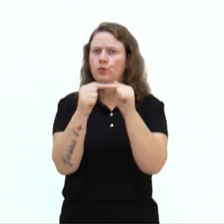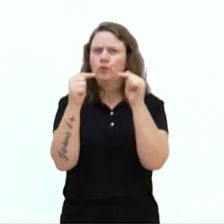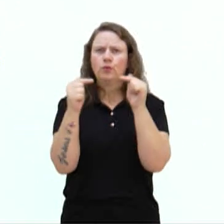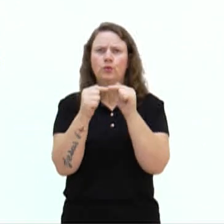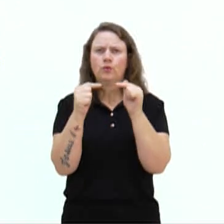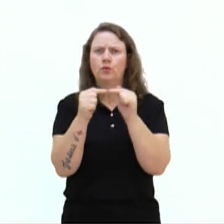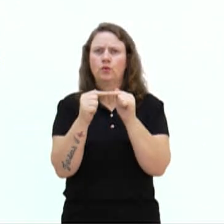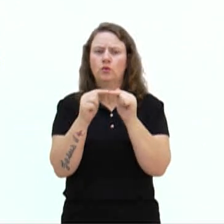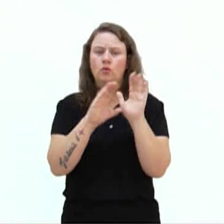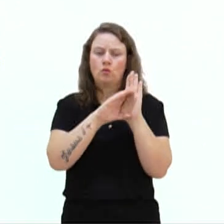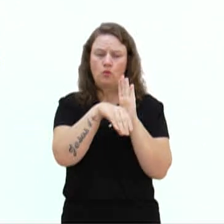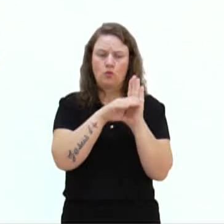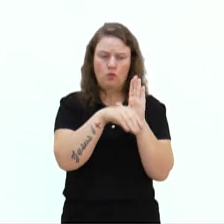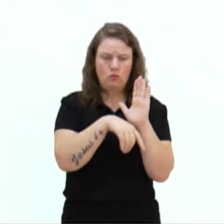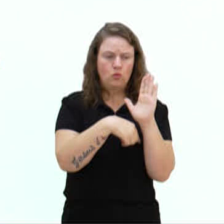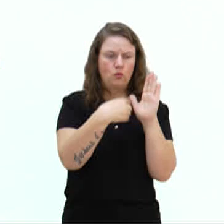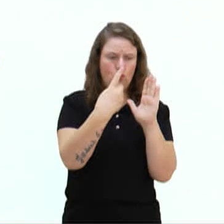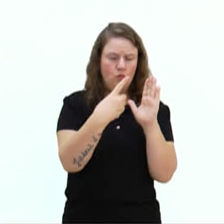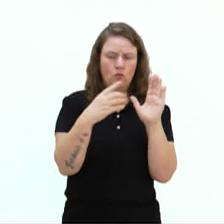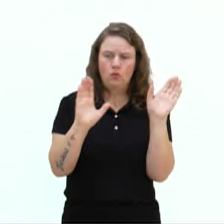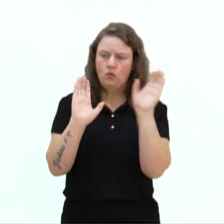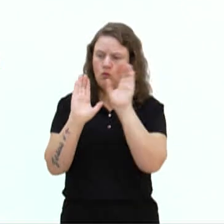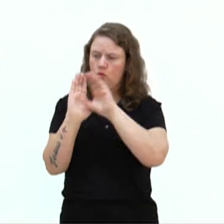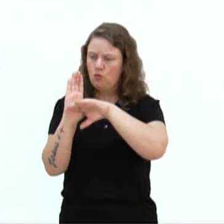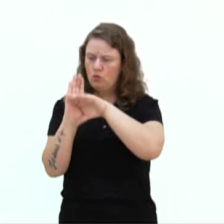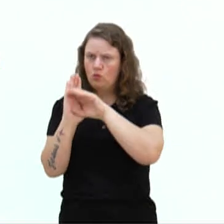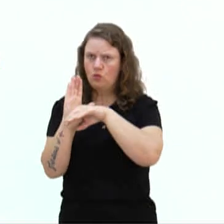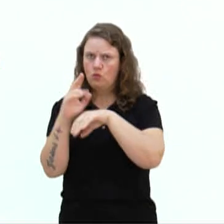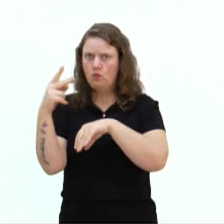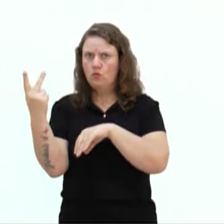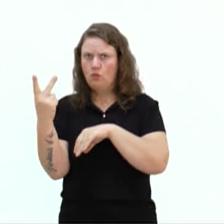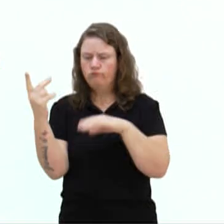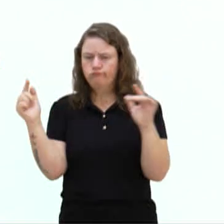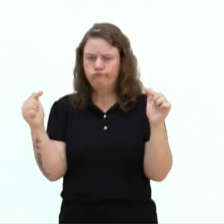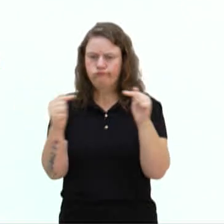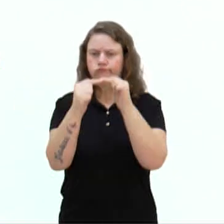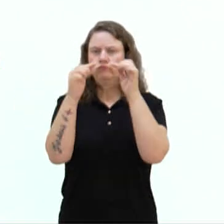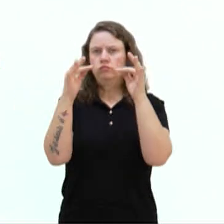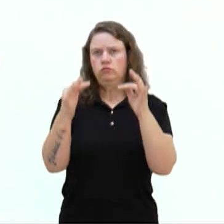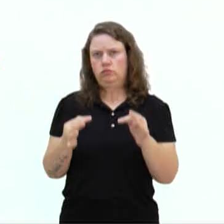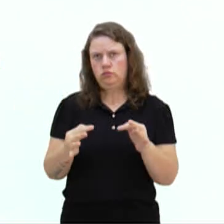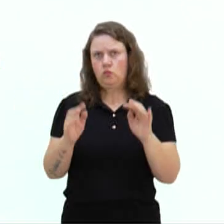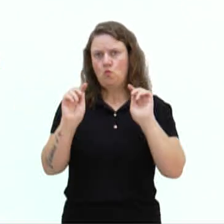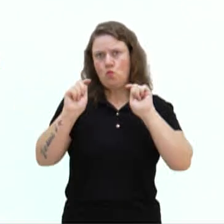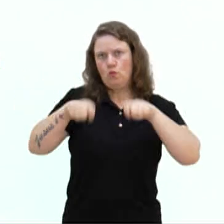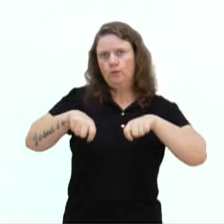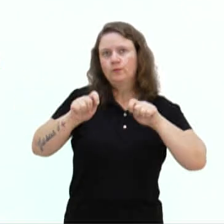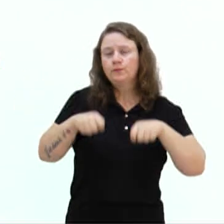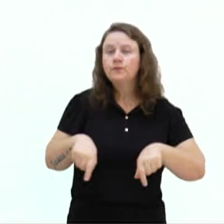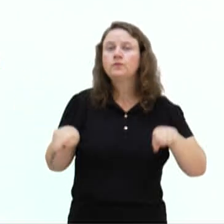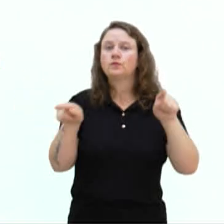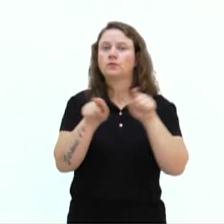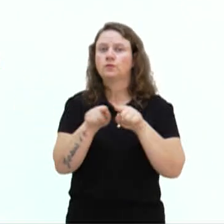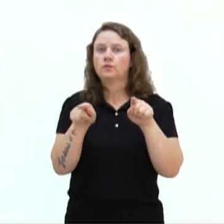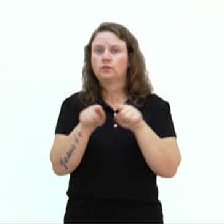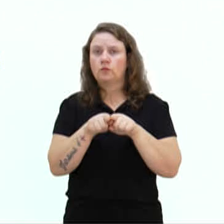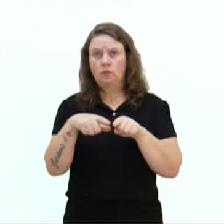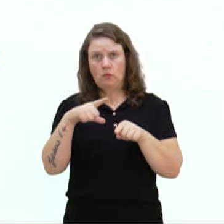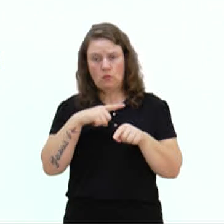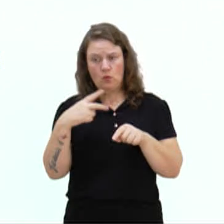entre dois conceitos. Elas são tão concisas quanto possível e normalmente contém um